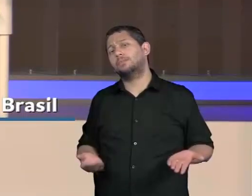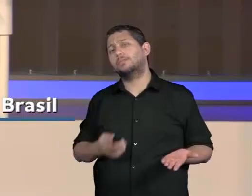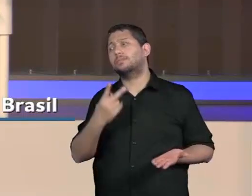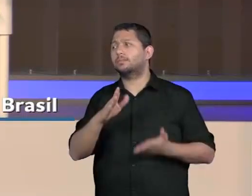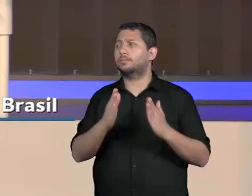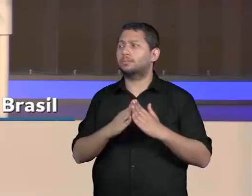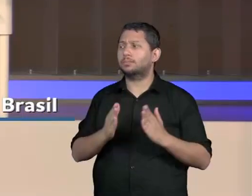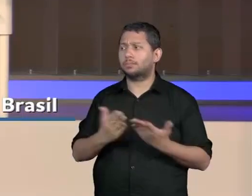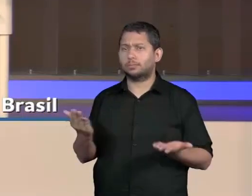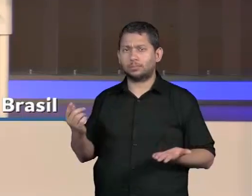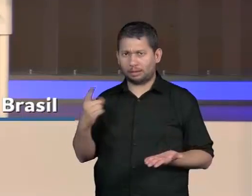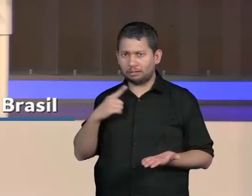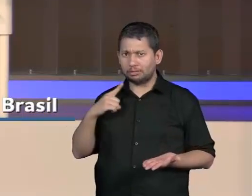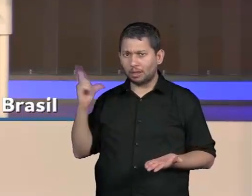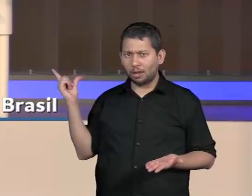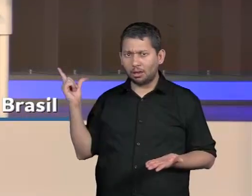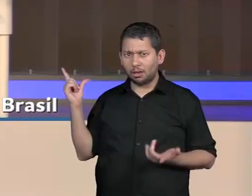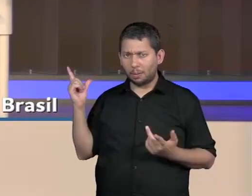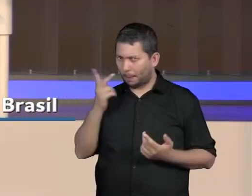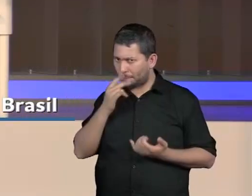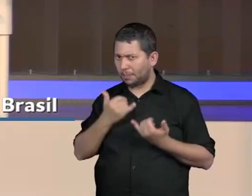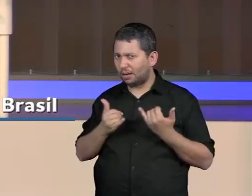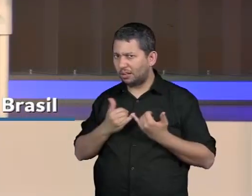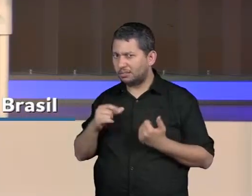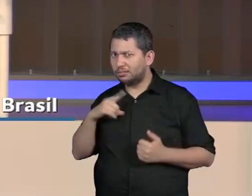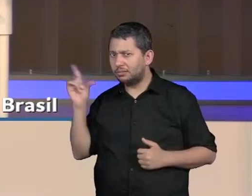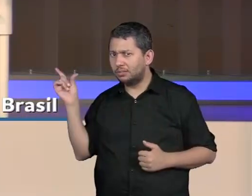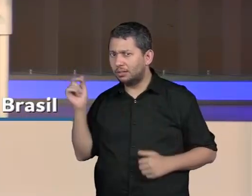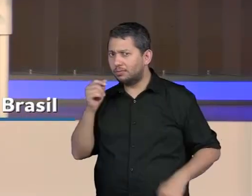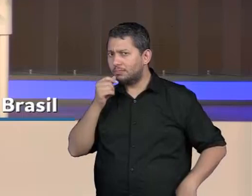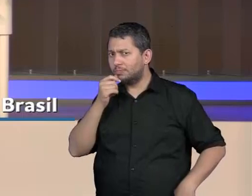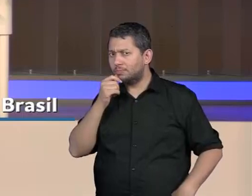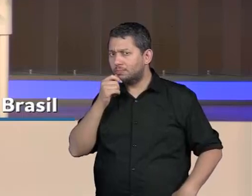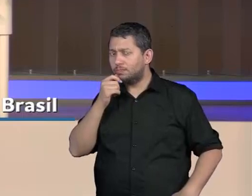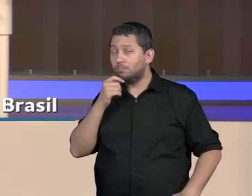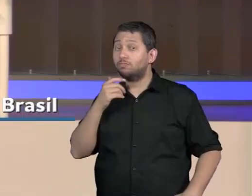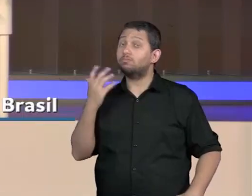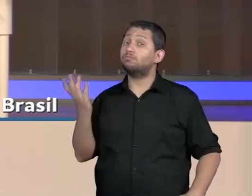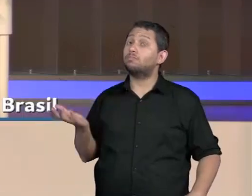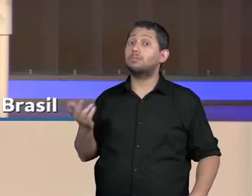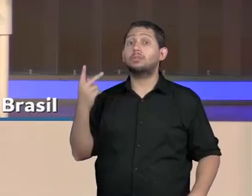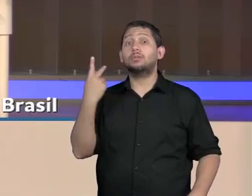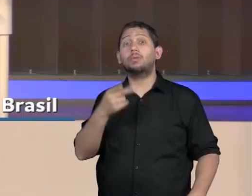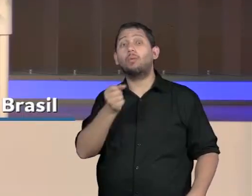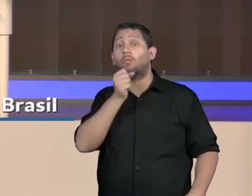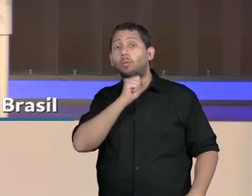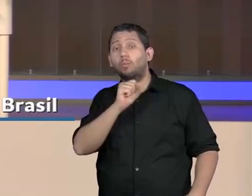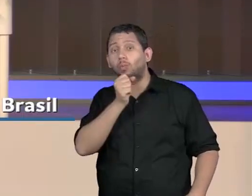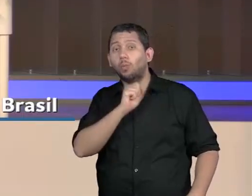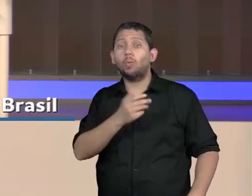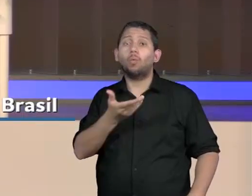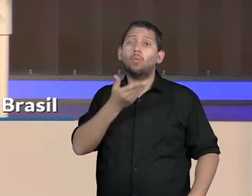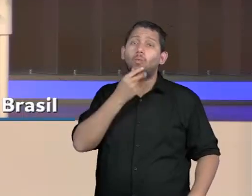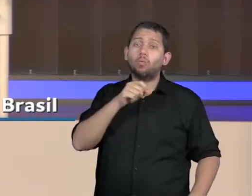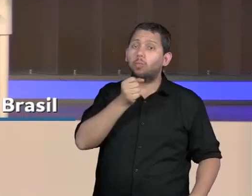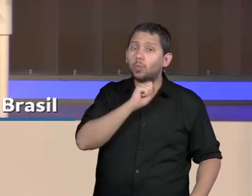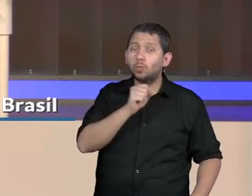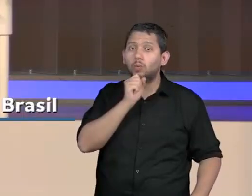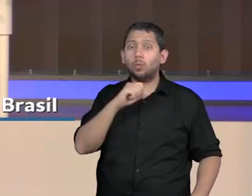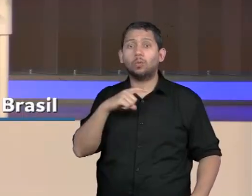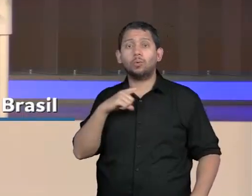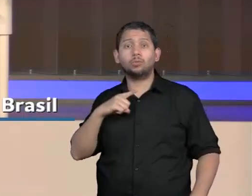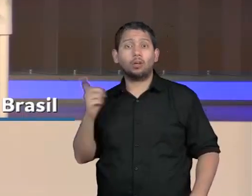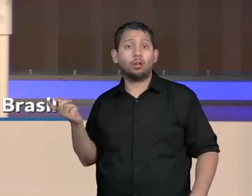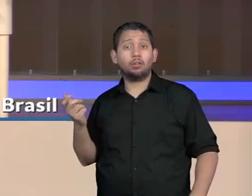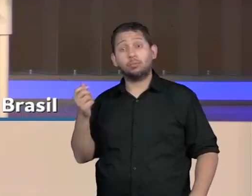casa, tem algum aparelho semelhante a este? Ou parecido? Do seu avô, da sua avó, do